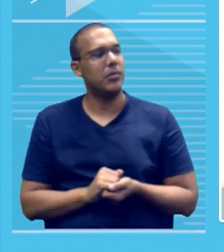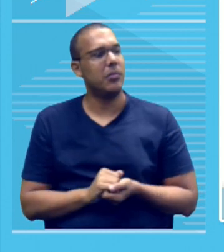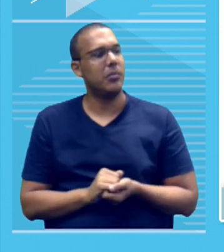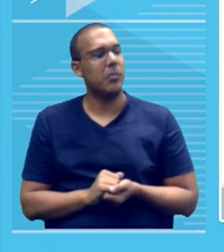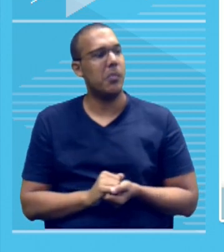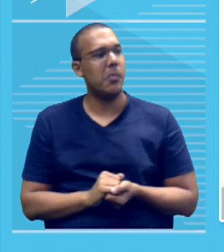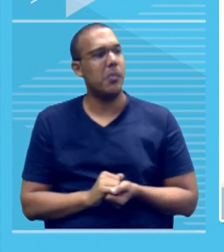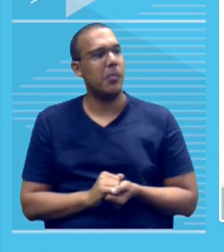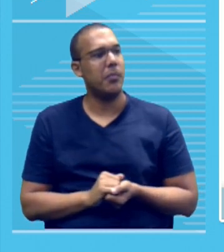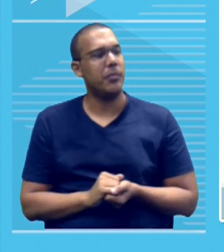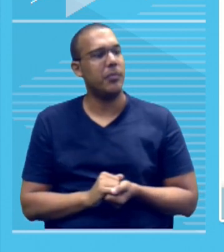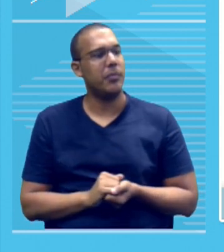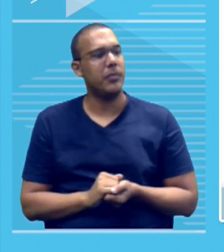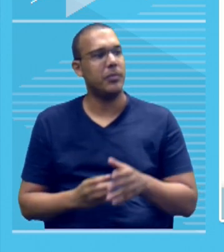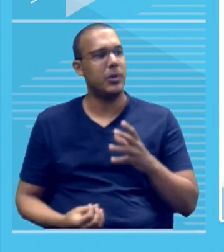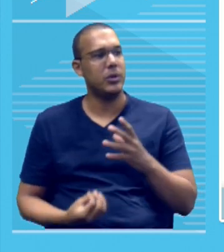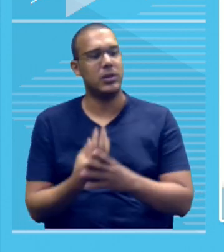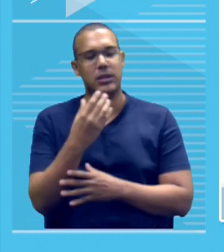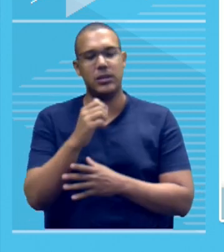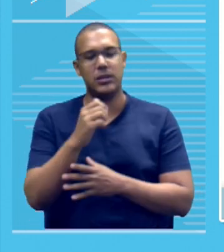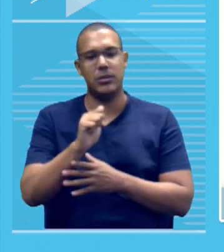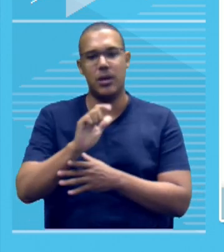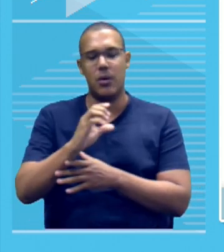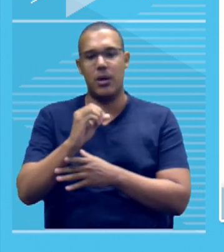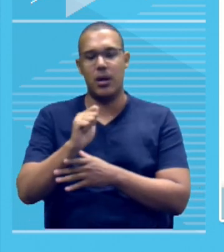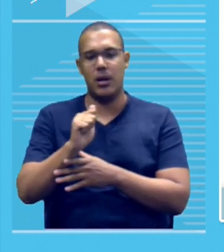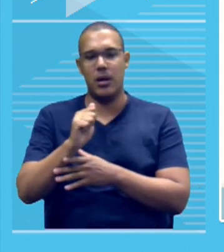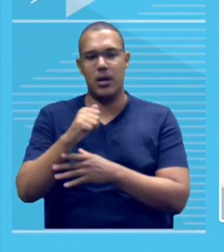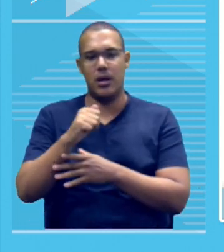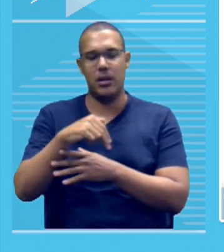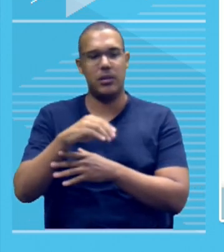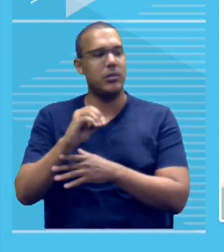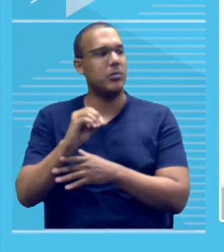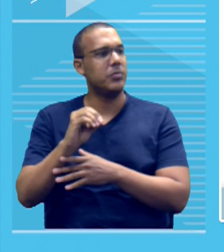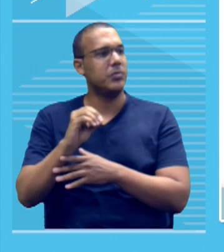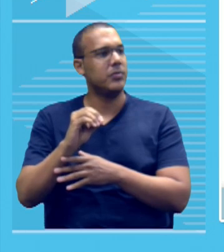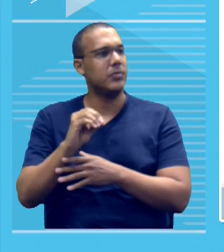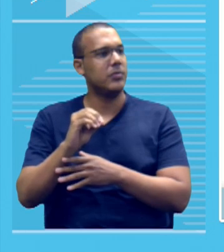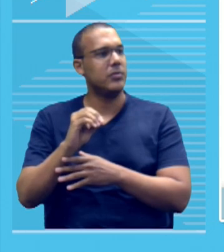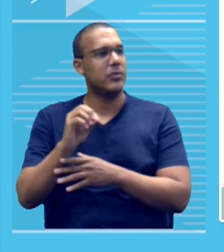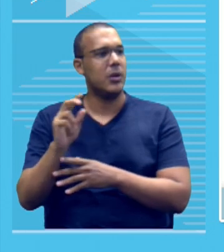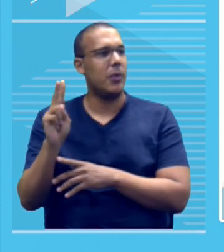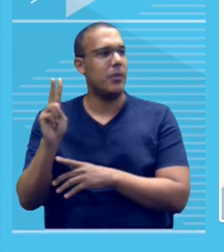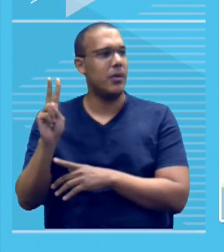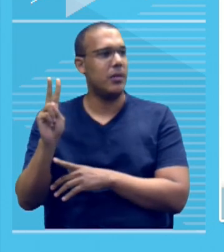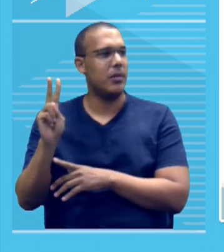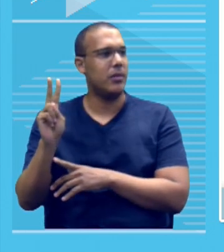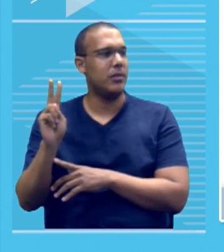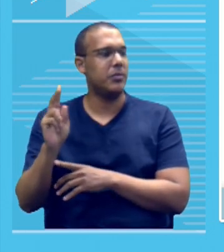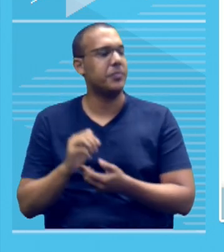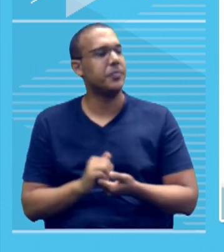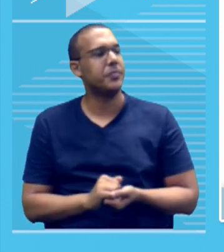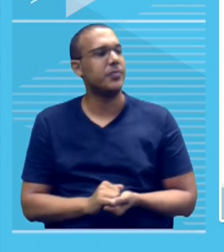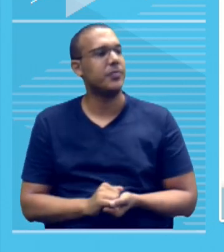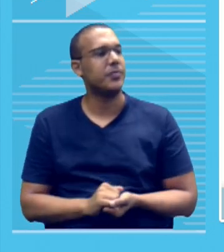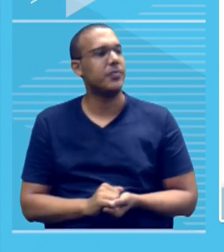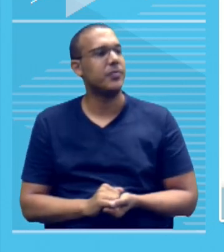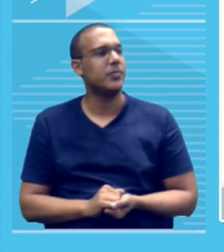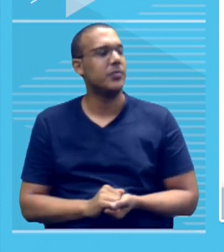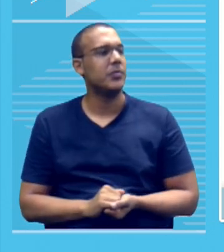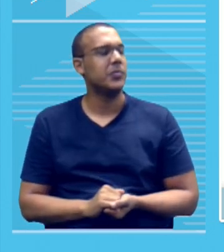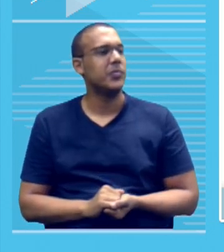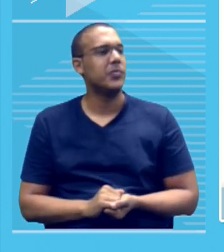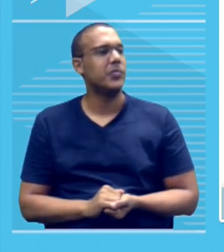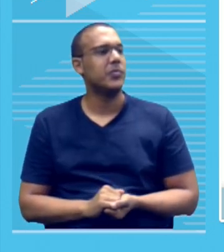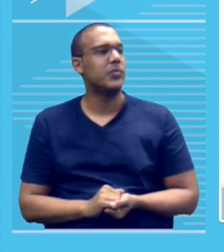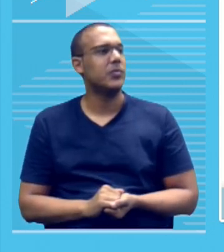paládio, produzindo um alcano. Olha o que é que vai acontecer aqui, ó. Nós vamos pegar um hidrogênio, ó, vou até melhorar aqui. Vamos